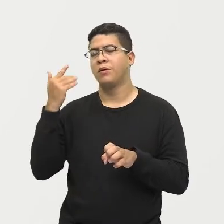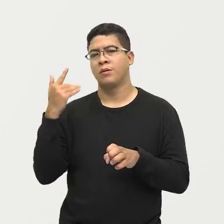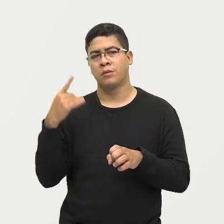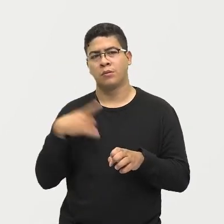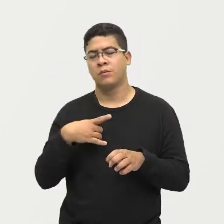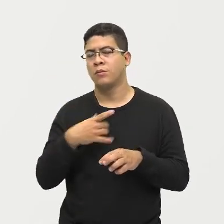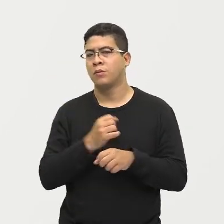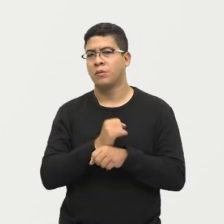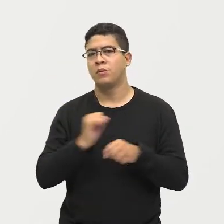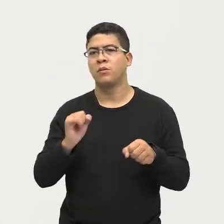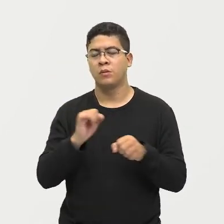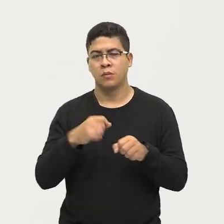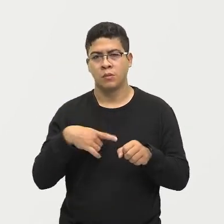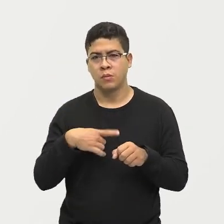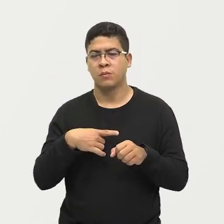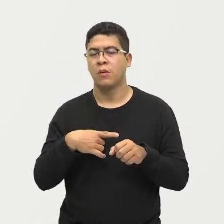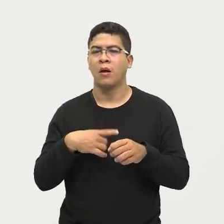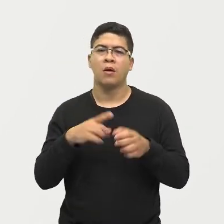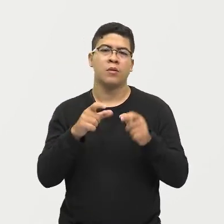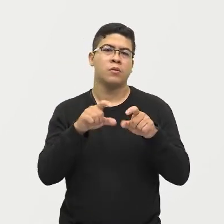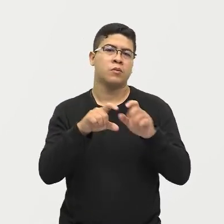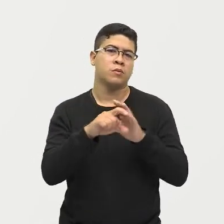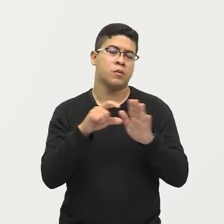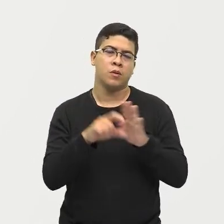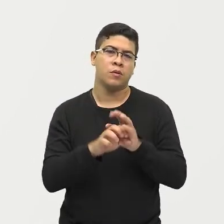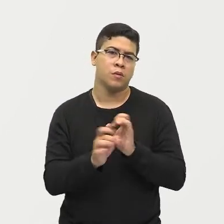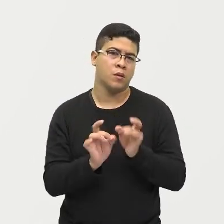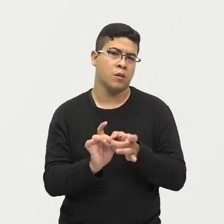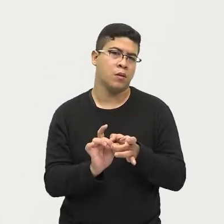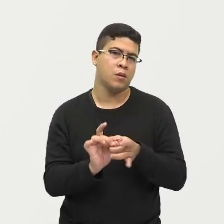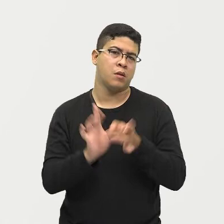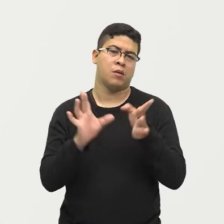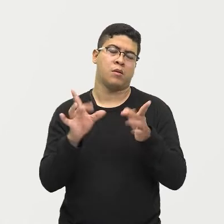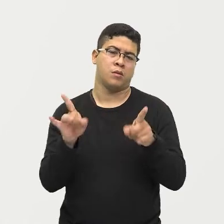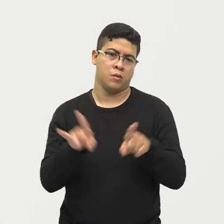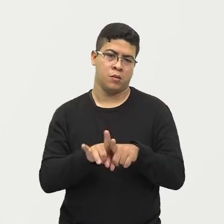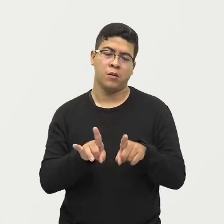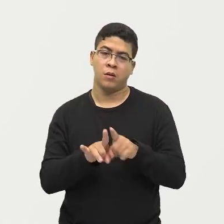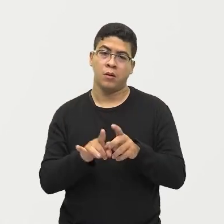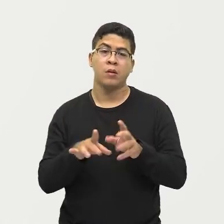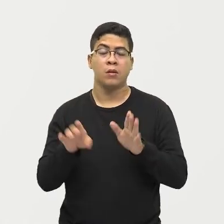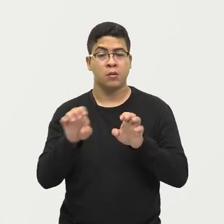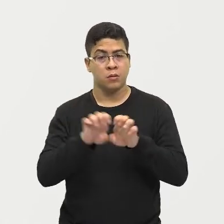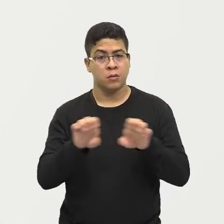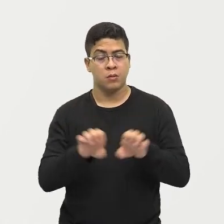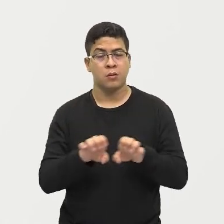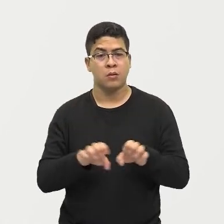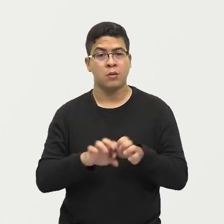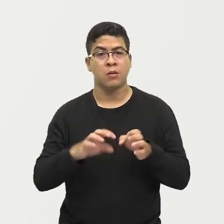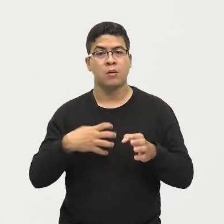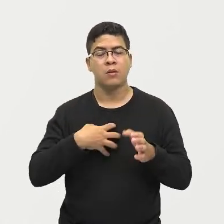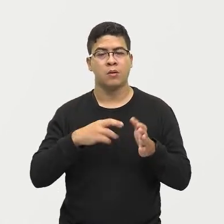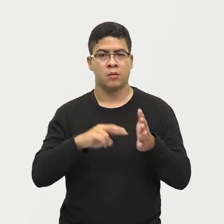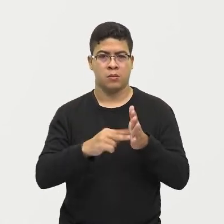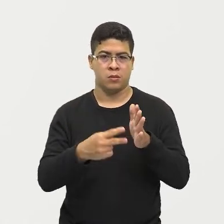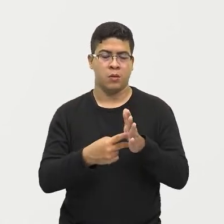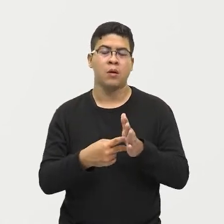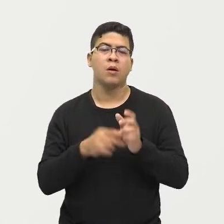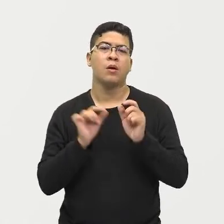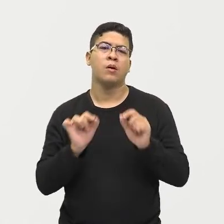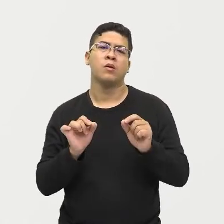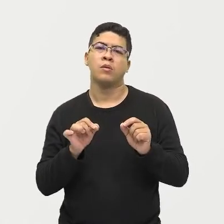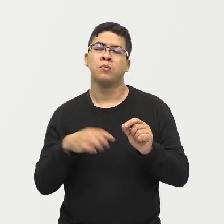ser versos livres, rupturas sintáticas. Então a estrutura sintática das palavras,